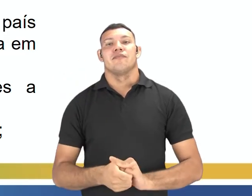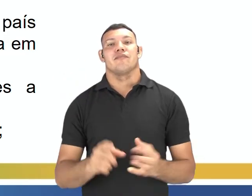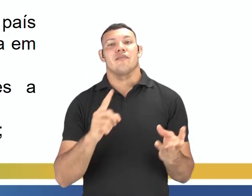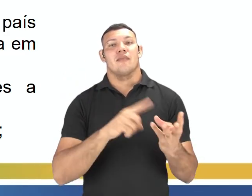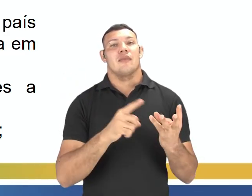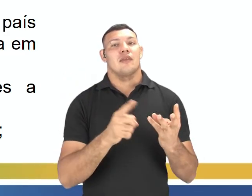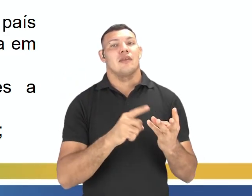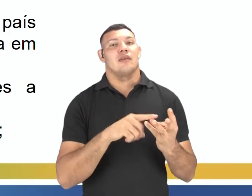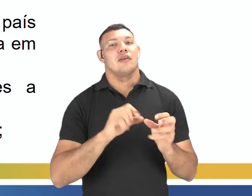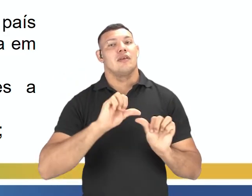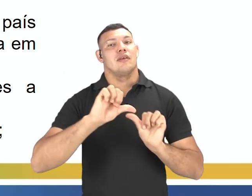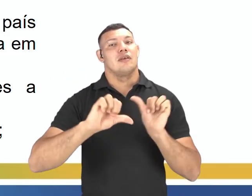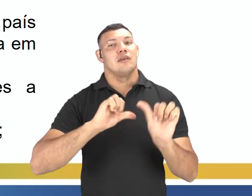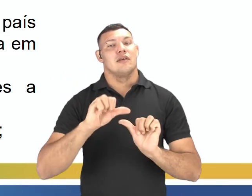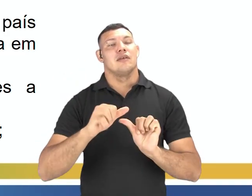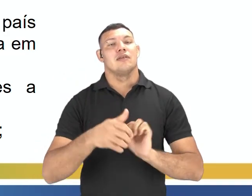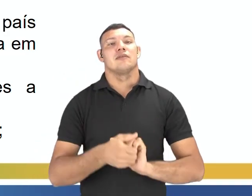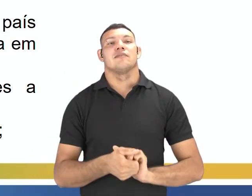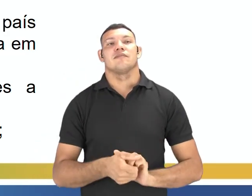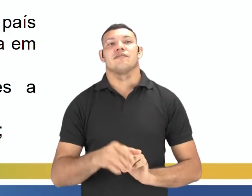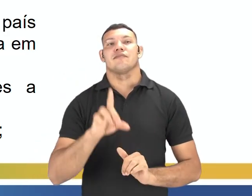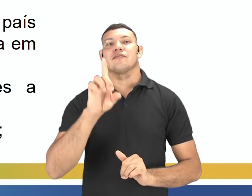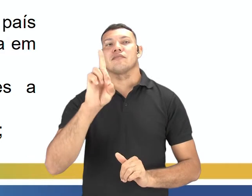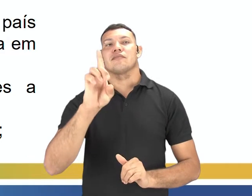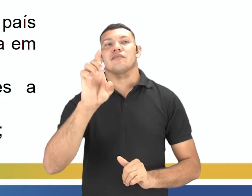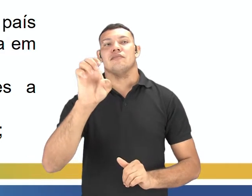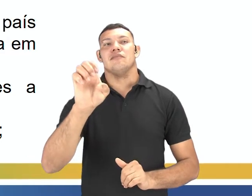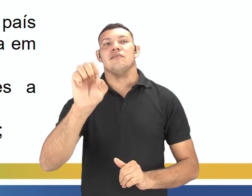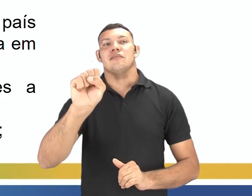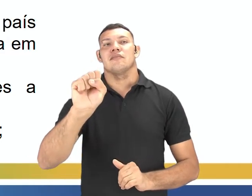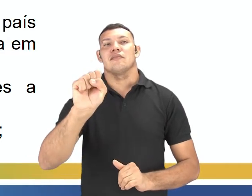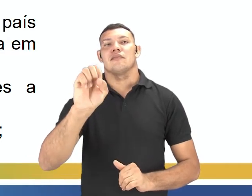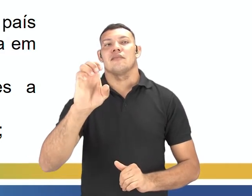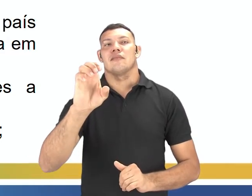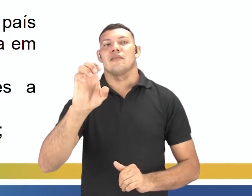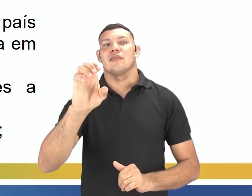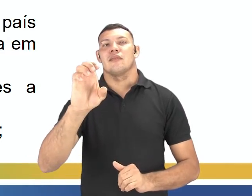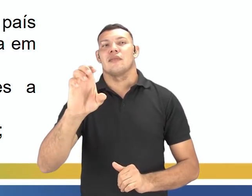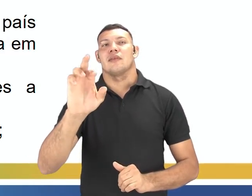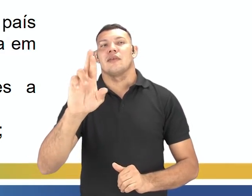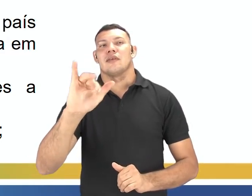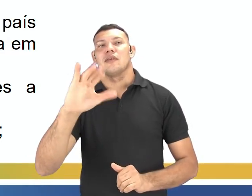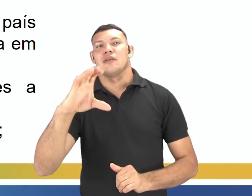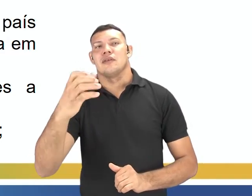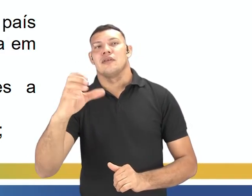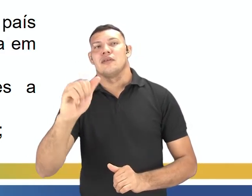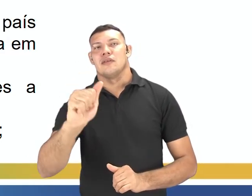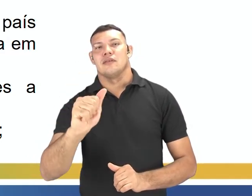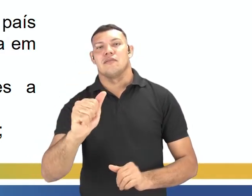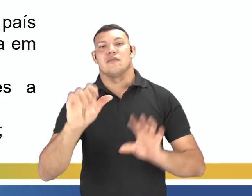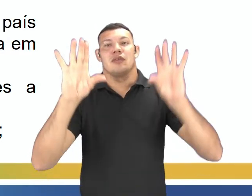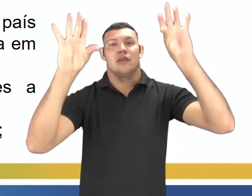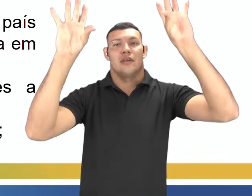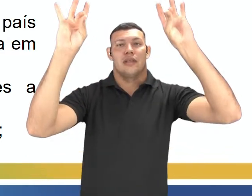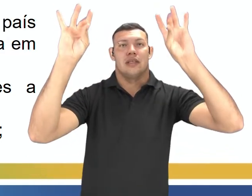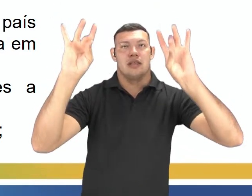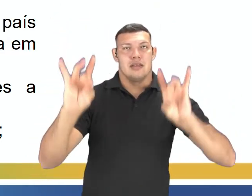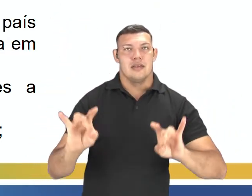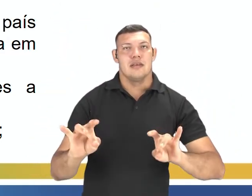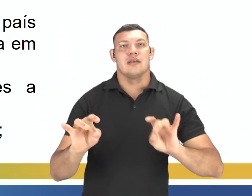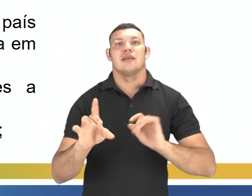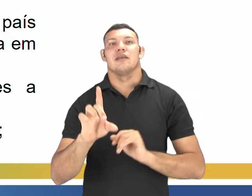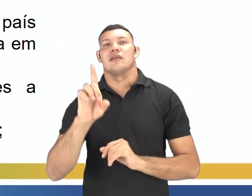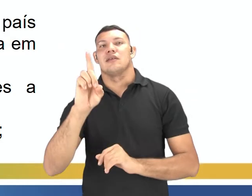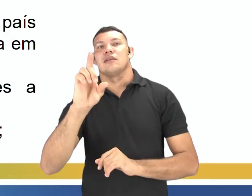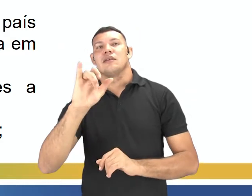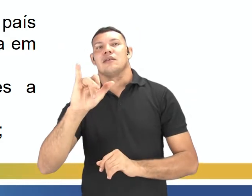mas diferente. Descrição, ato de descrever. E descrição, reserva em